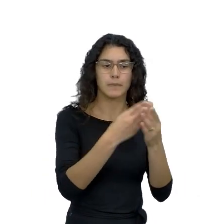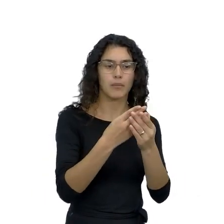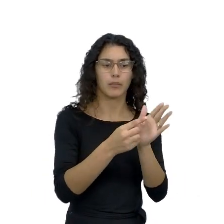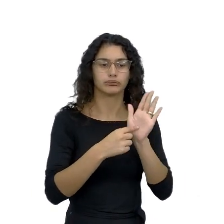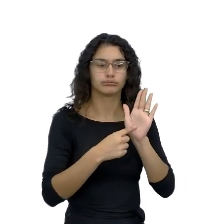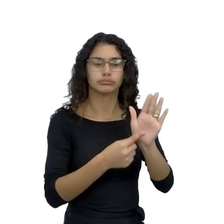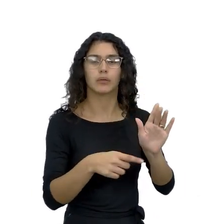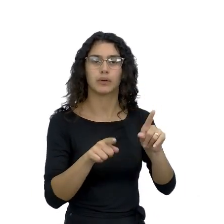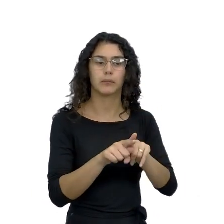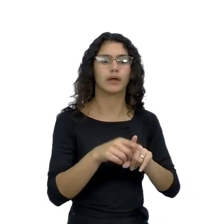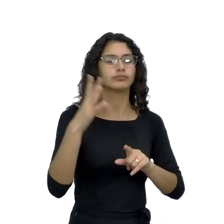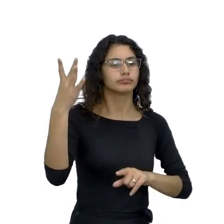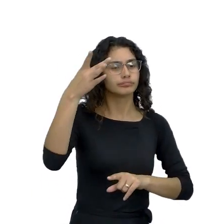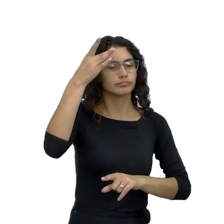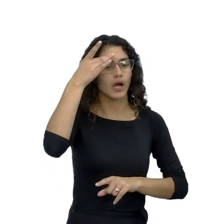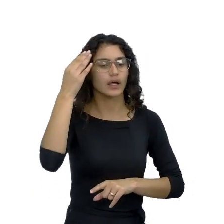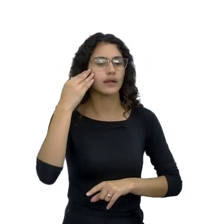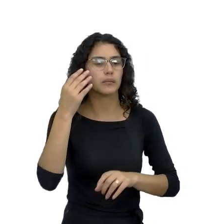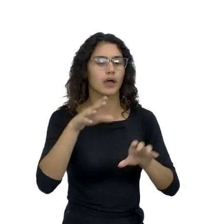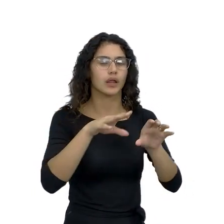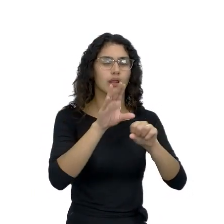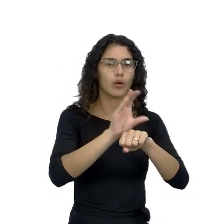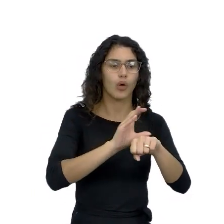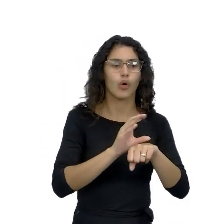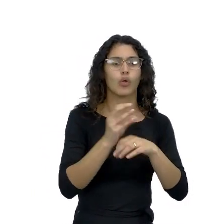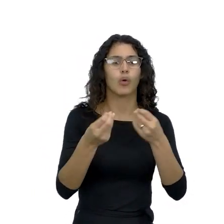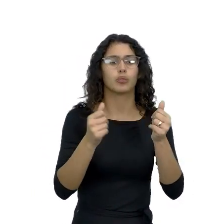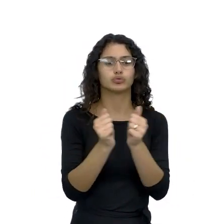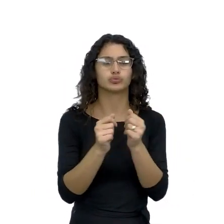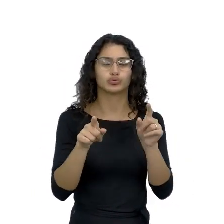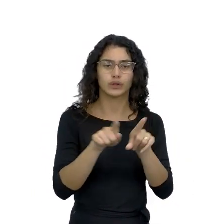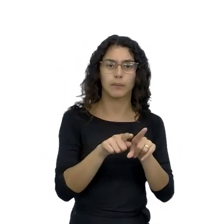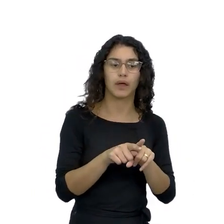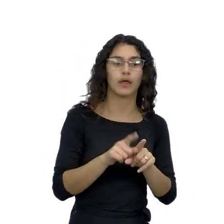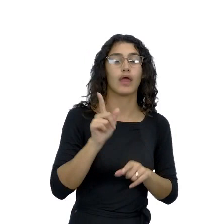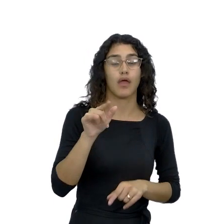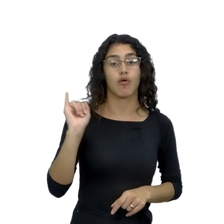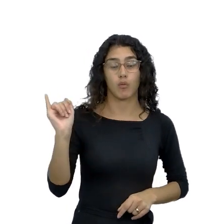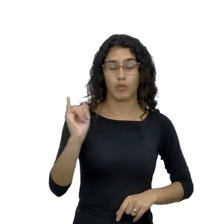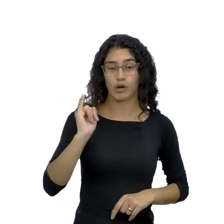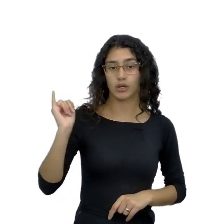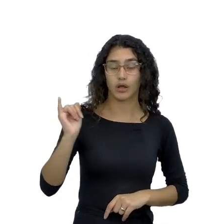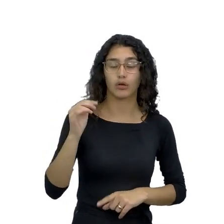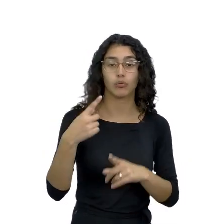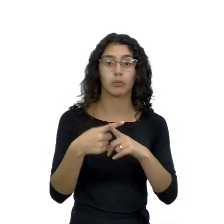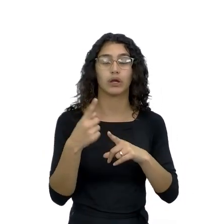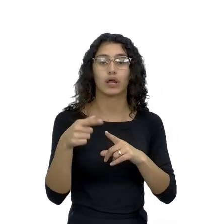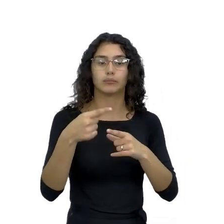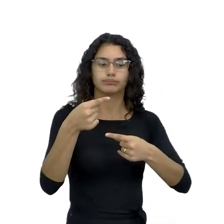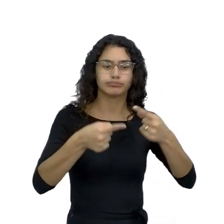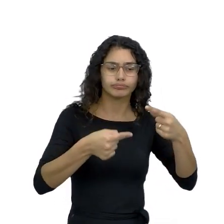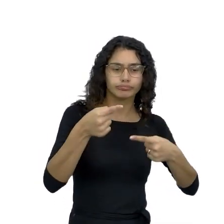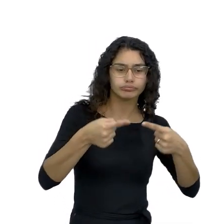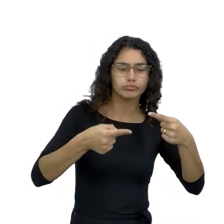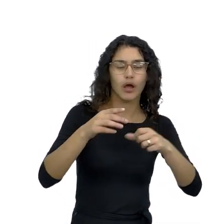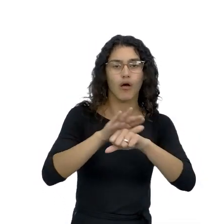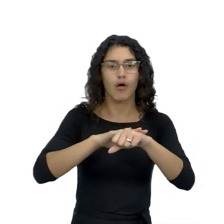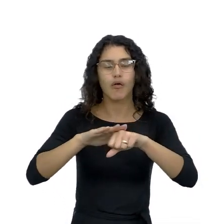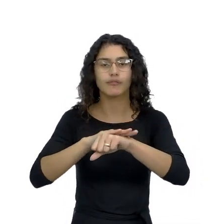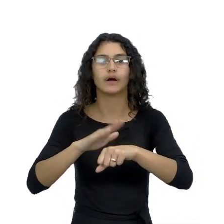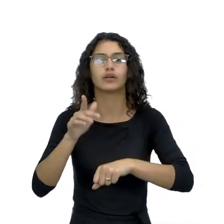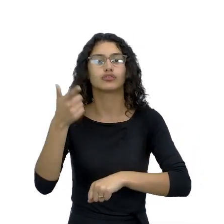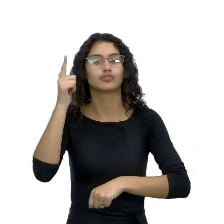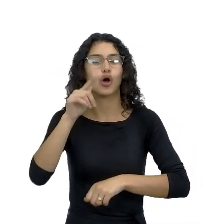apropriar desse momento formativo com os pares, isso é muito importante, porque as discussões, elas